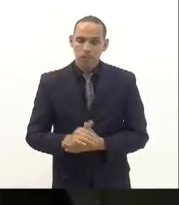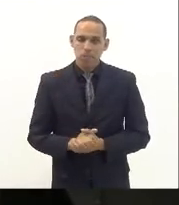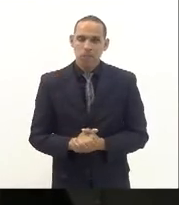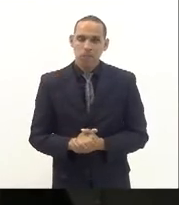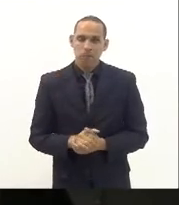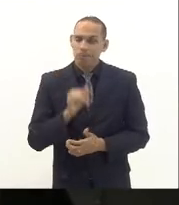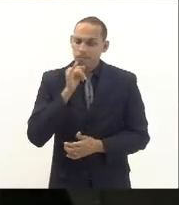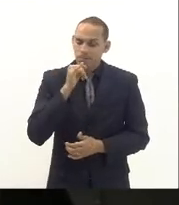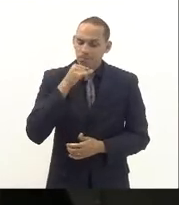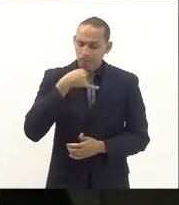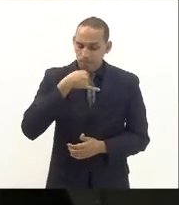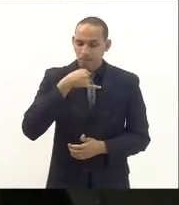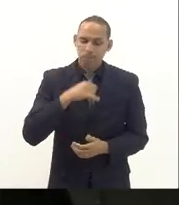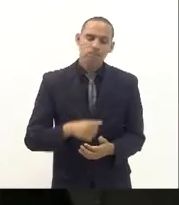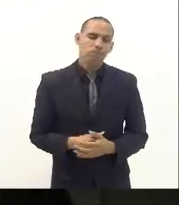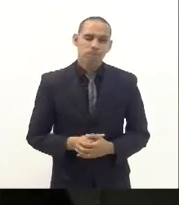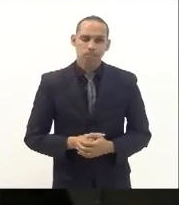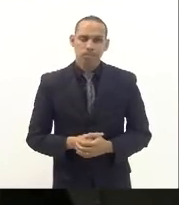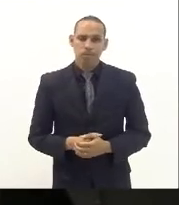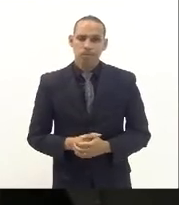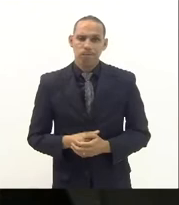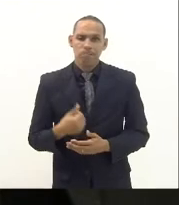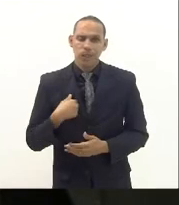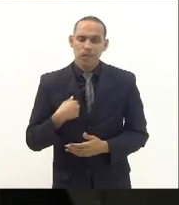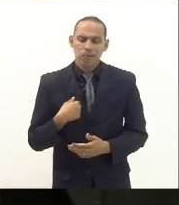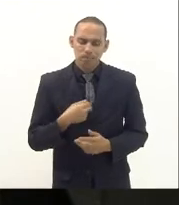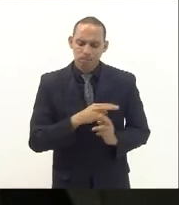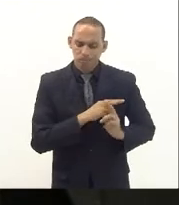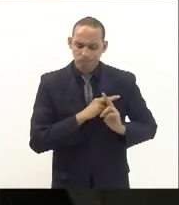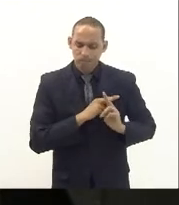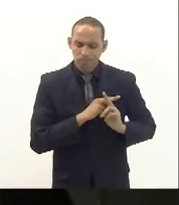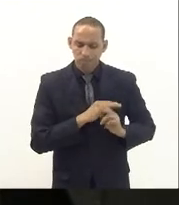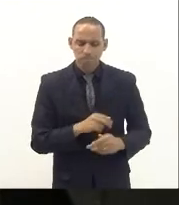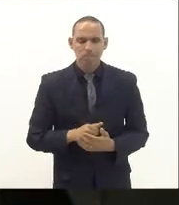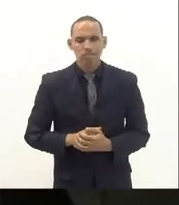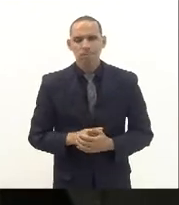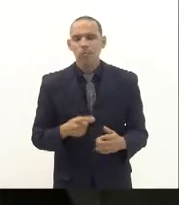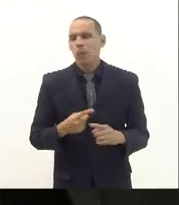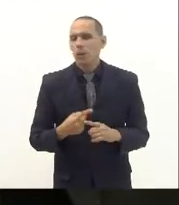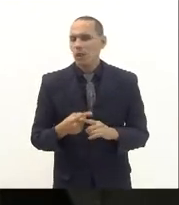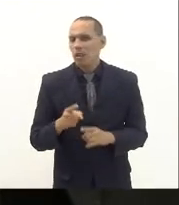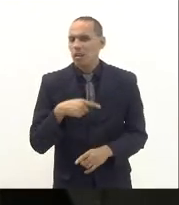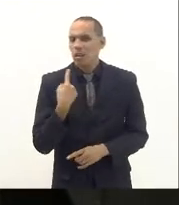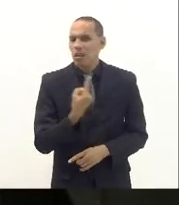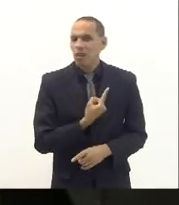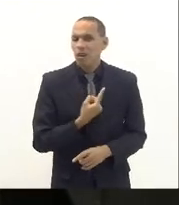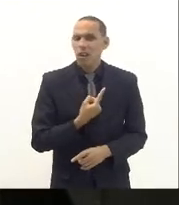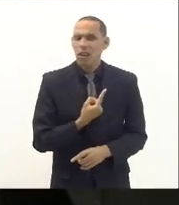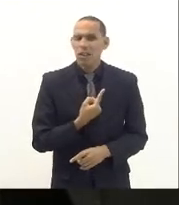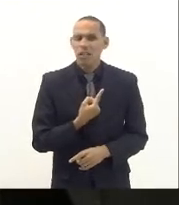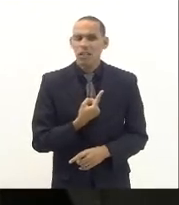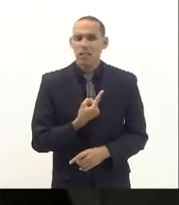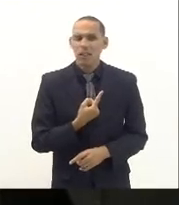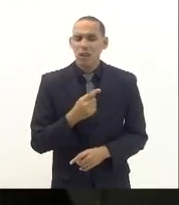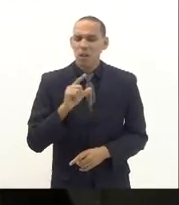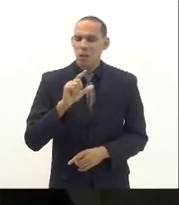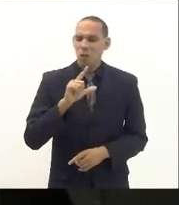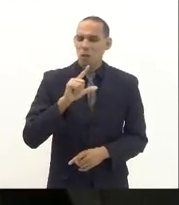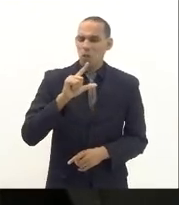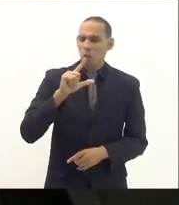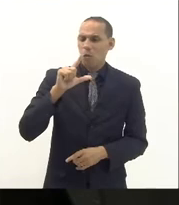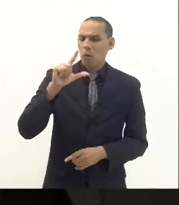tristeza o meu pesar por a gente ainda está muito longe